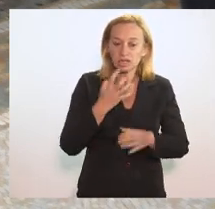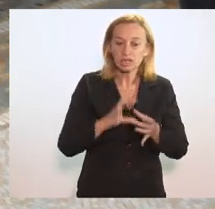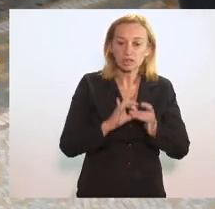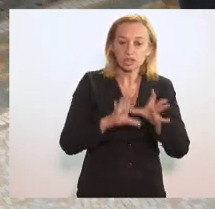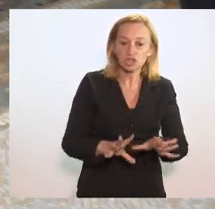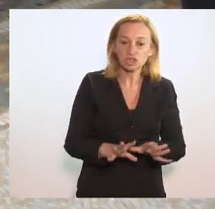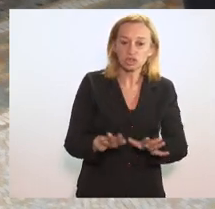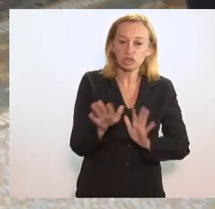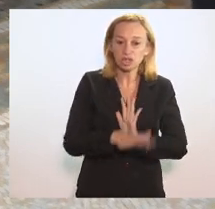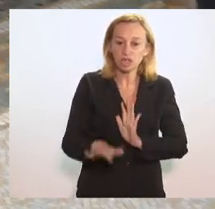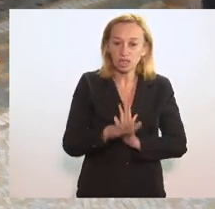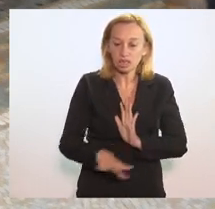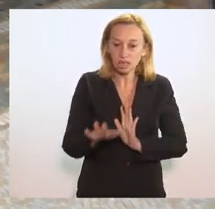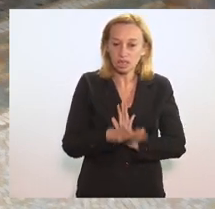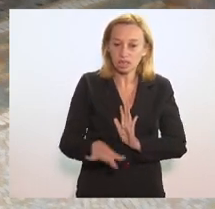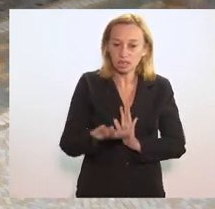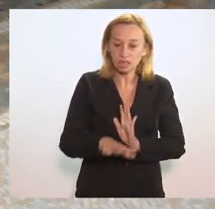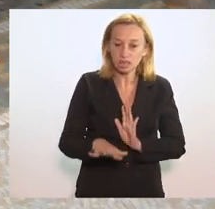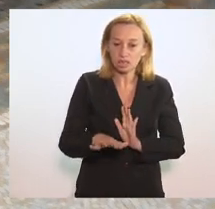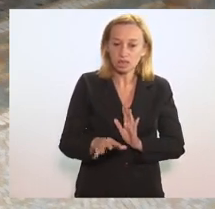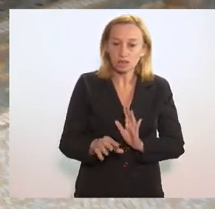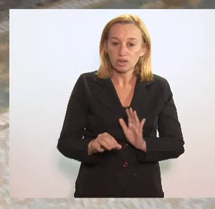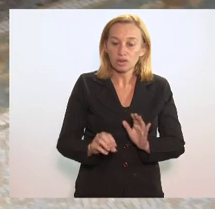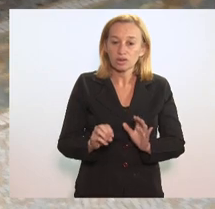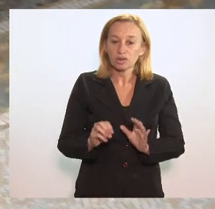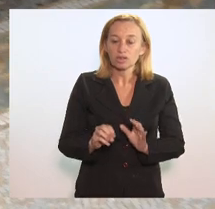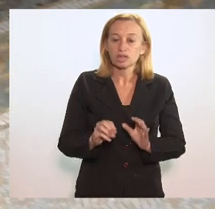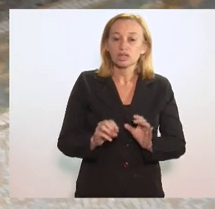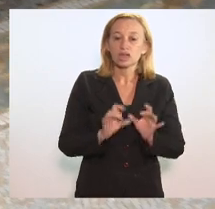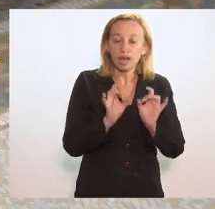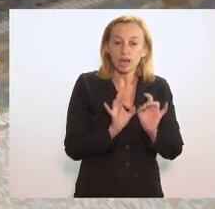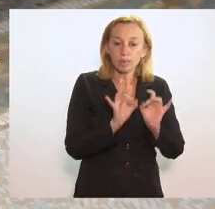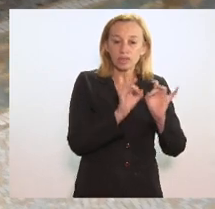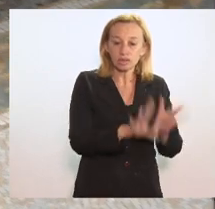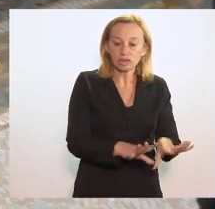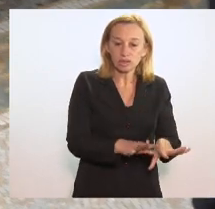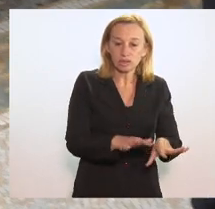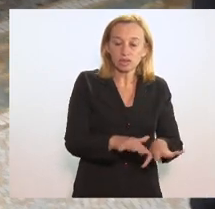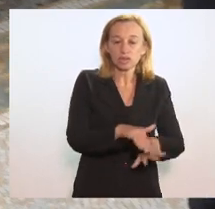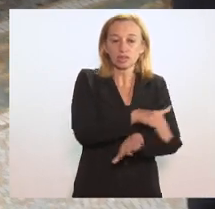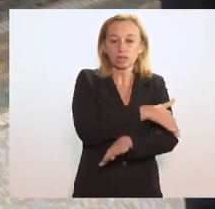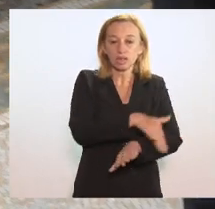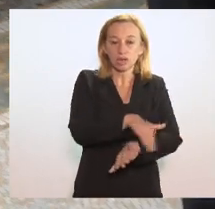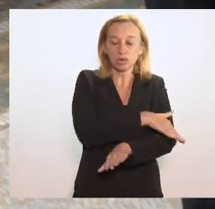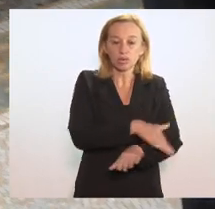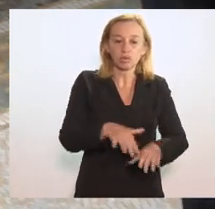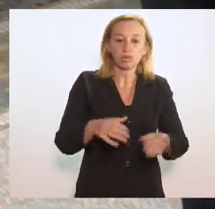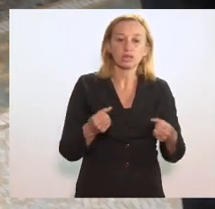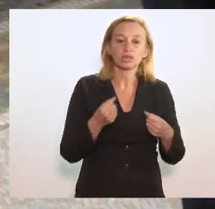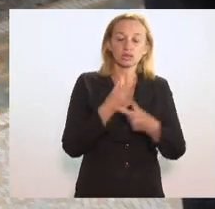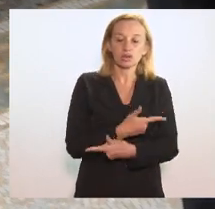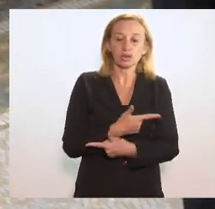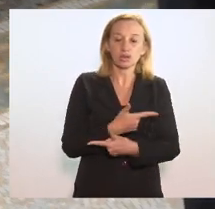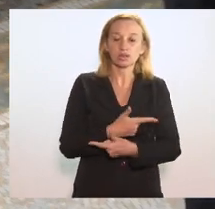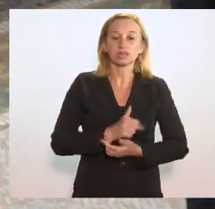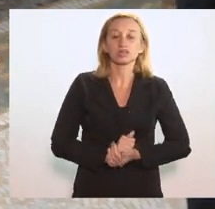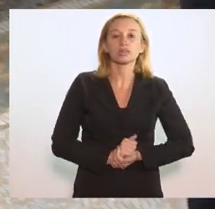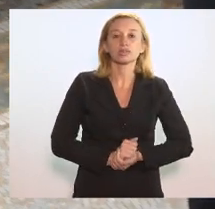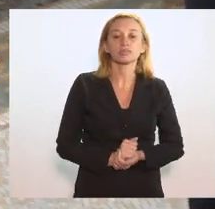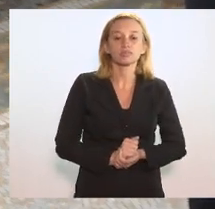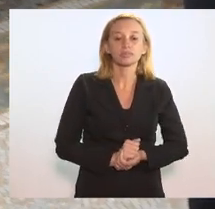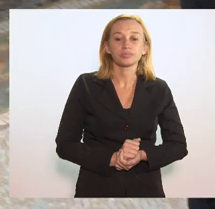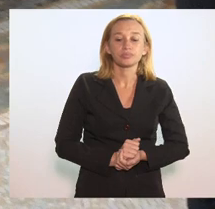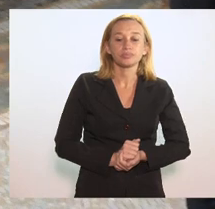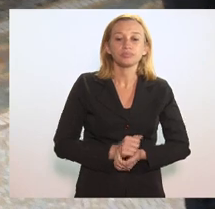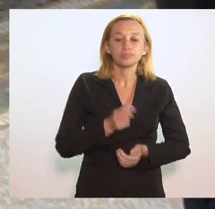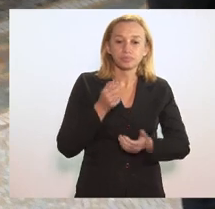ao relento nas comunidades do Rio de Janeiro, largadas e entregues à própria sorte, e alimentando essa cadeia criminosa que eles